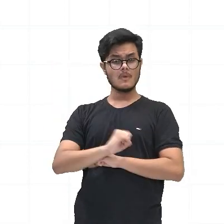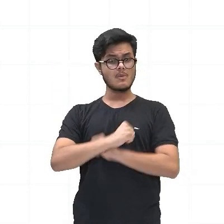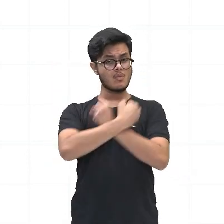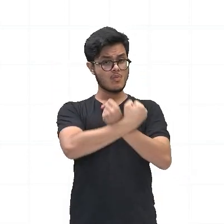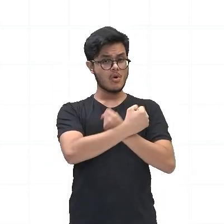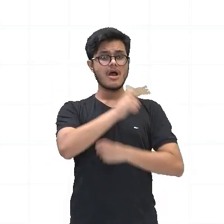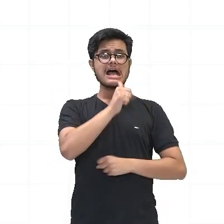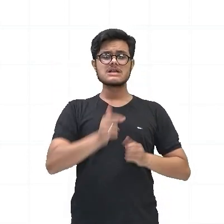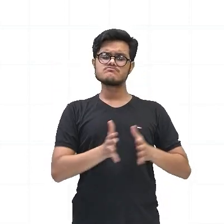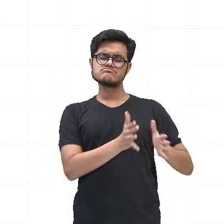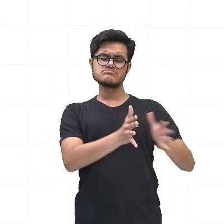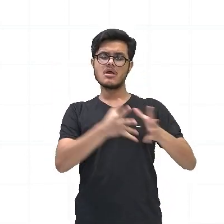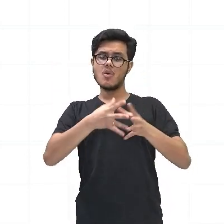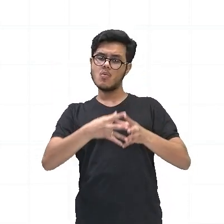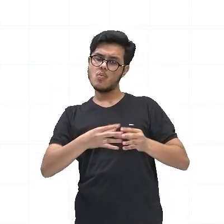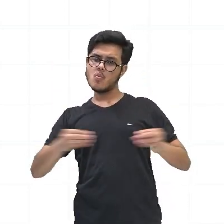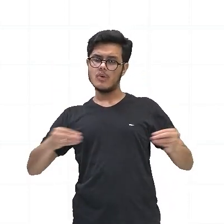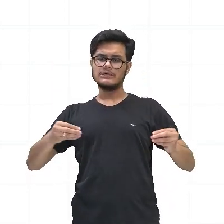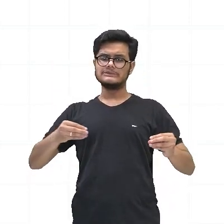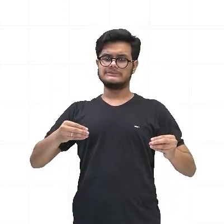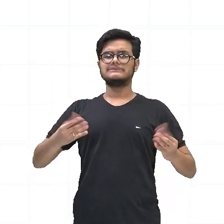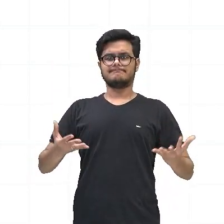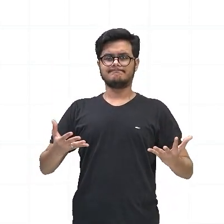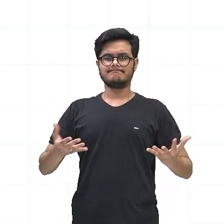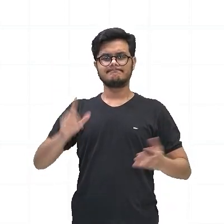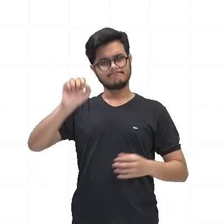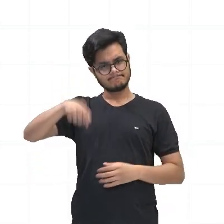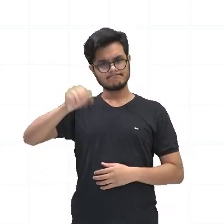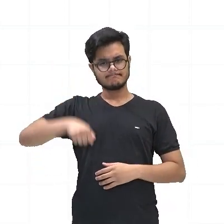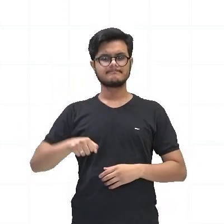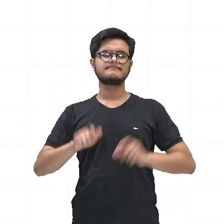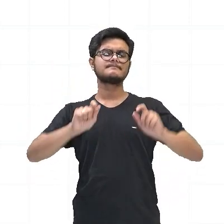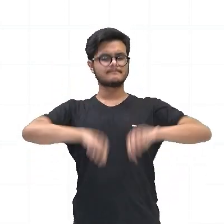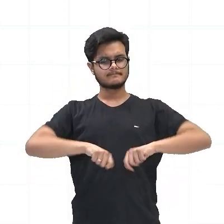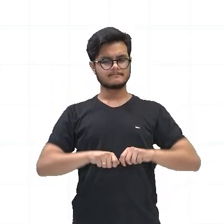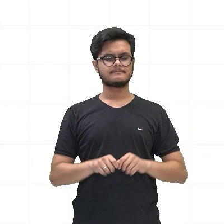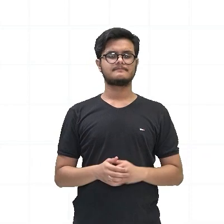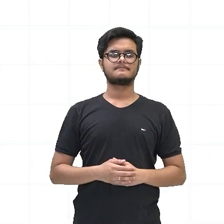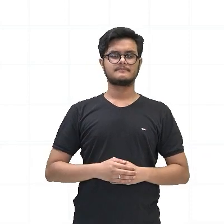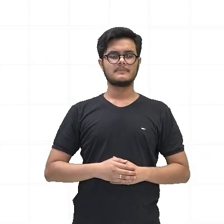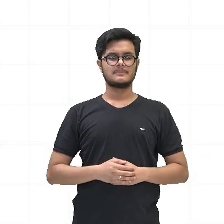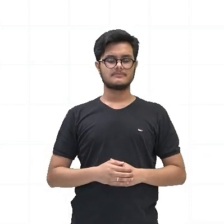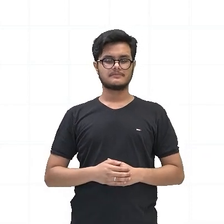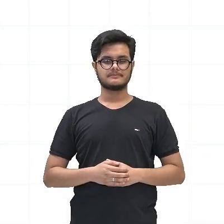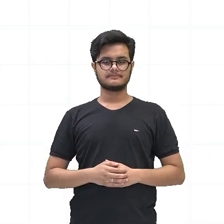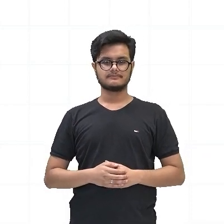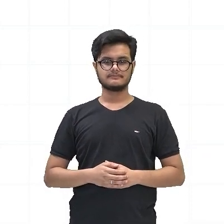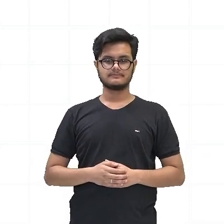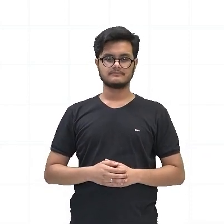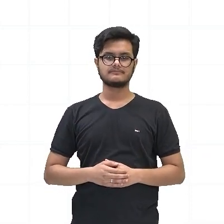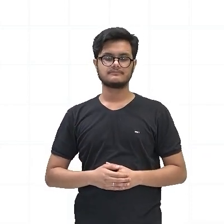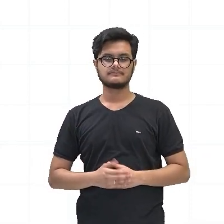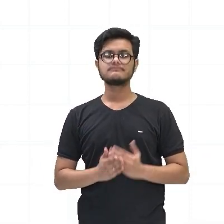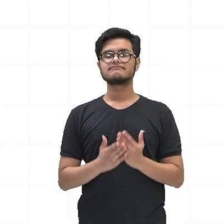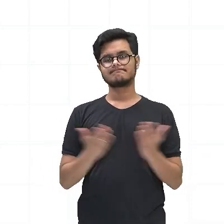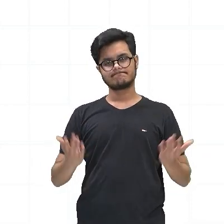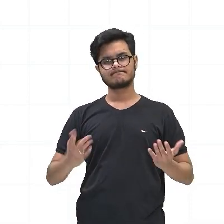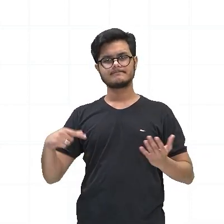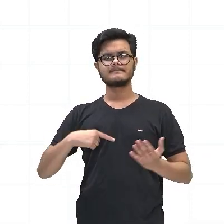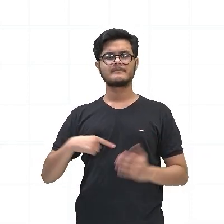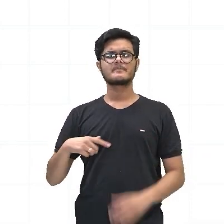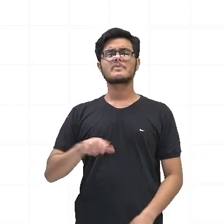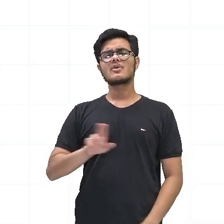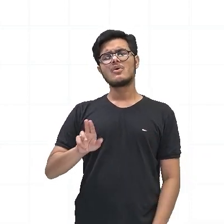esse solo, né, se descompactar e se desprender e ir para dentro do rio e gerar, né, esse